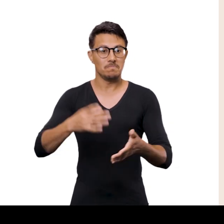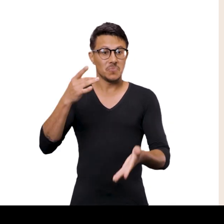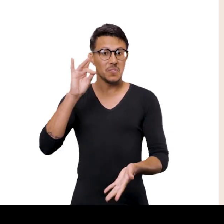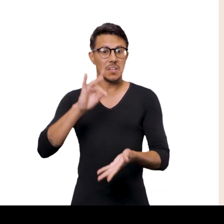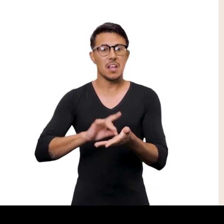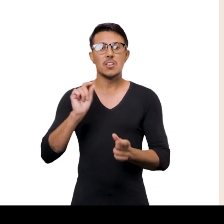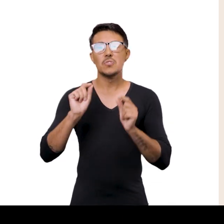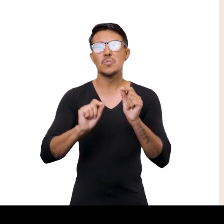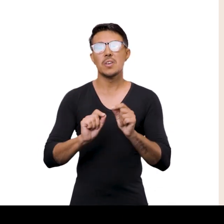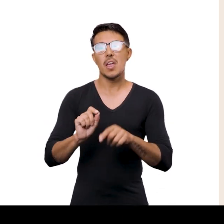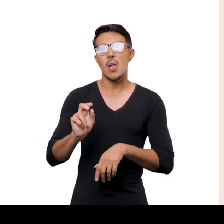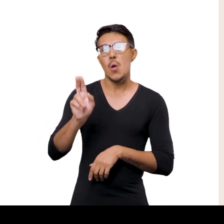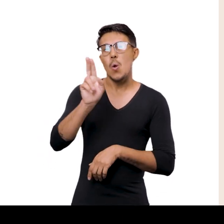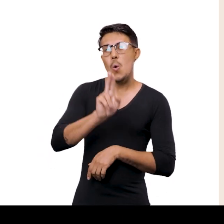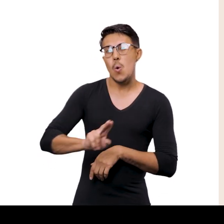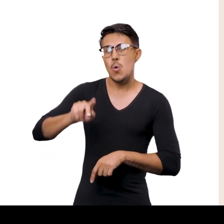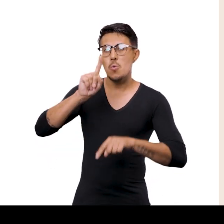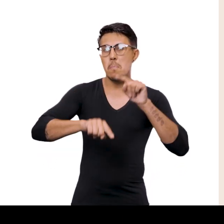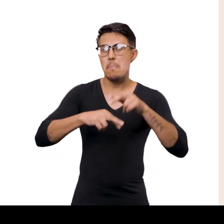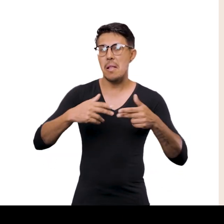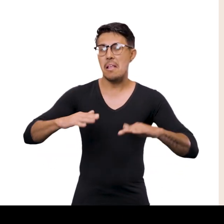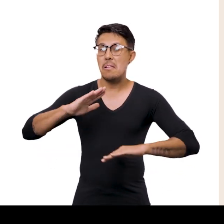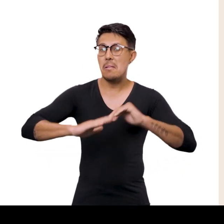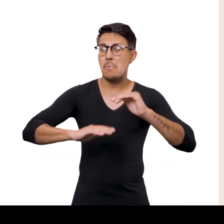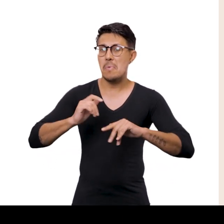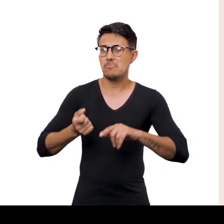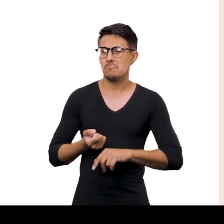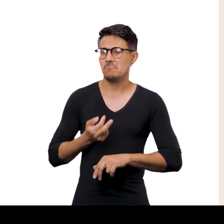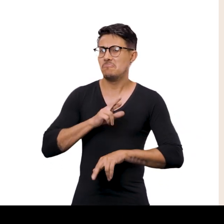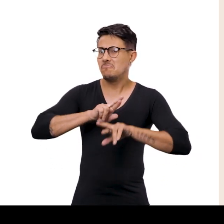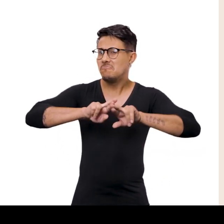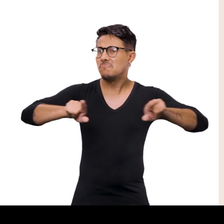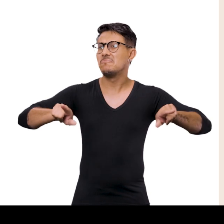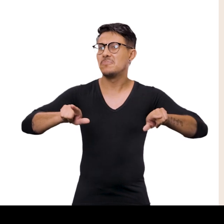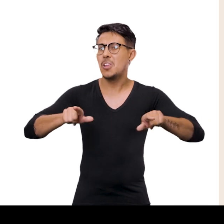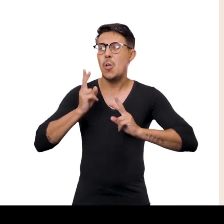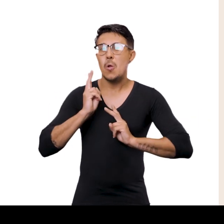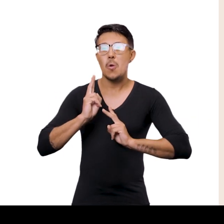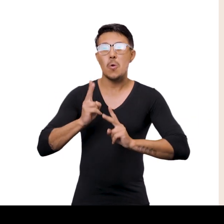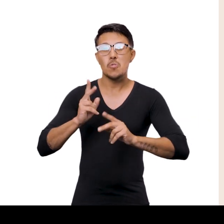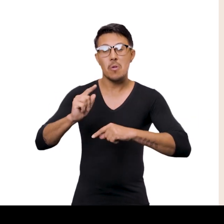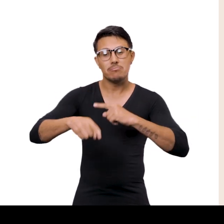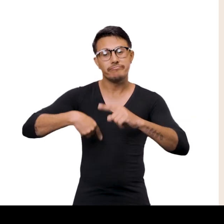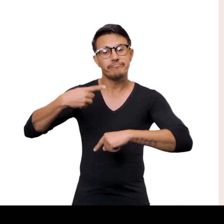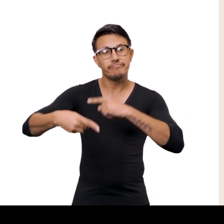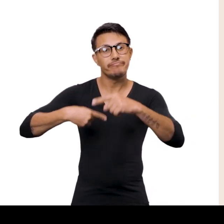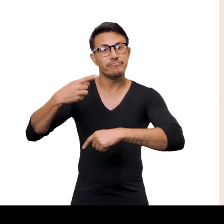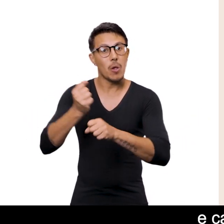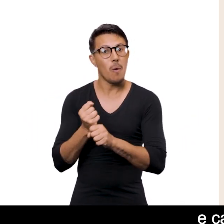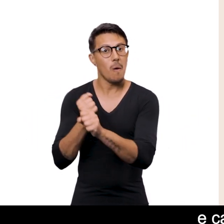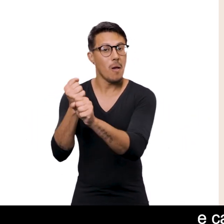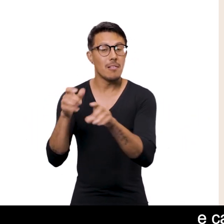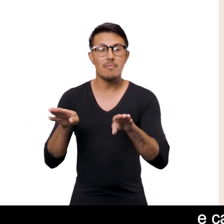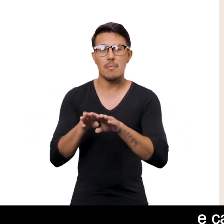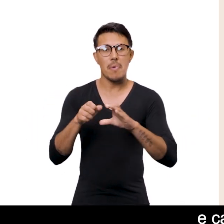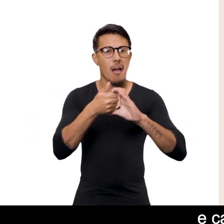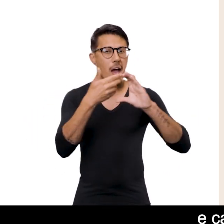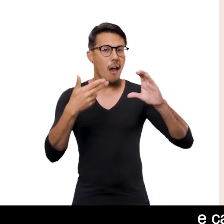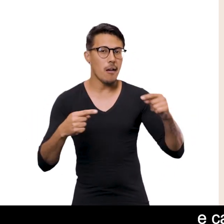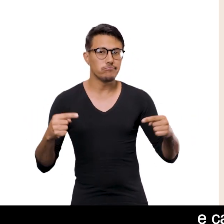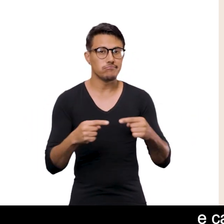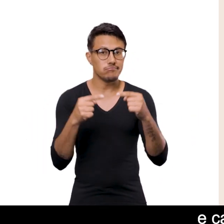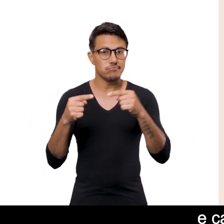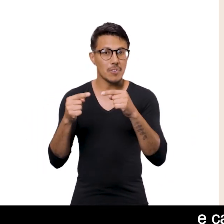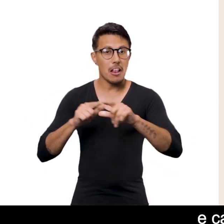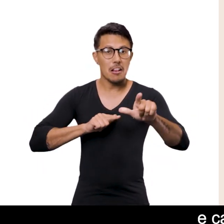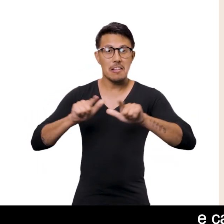De fato, a utilização desses materiais não convencionais continuará nos anos seguintes e caracteriza os